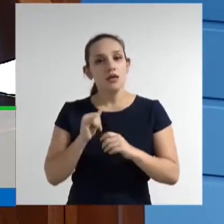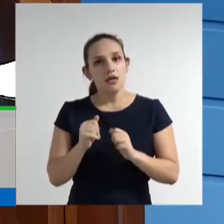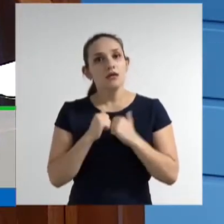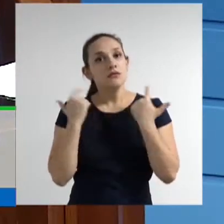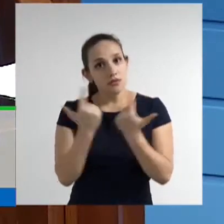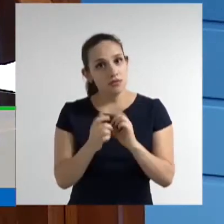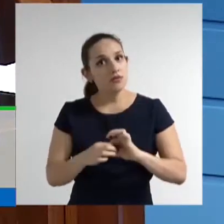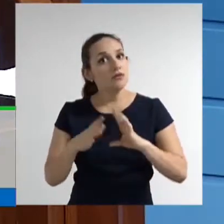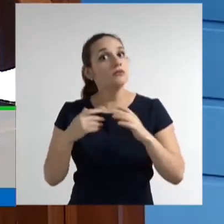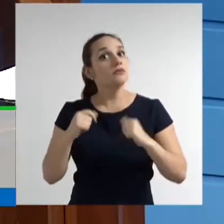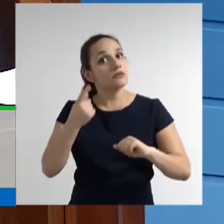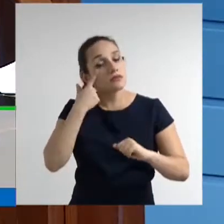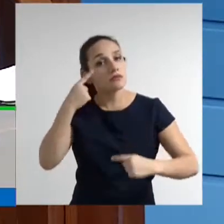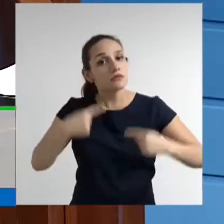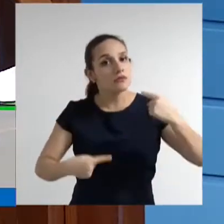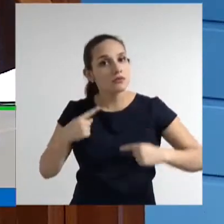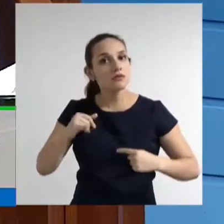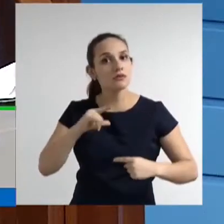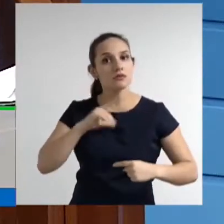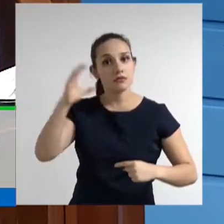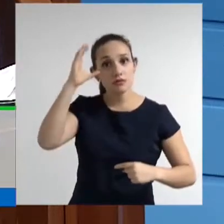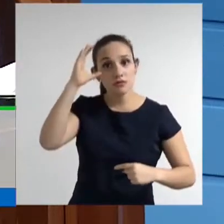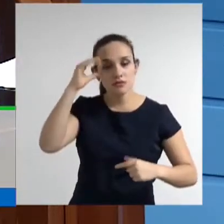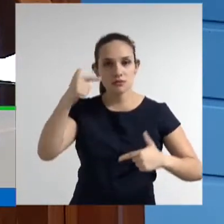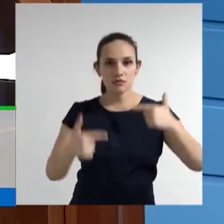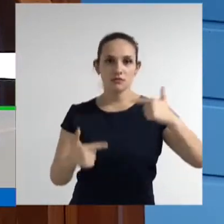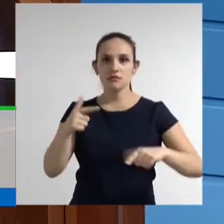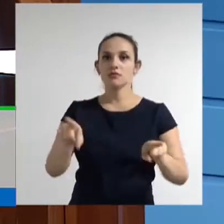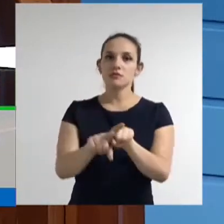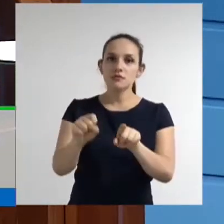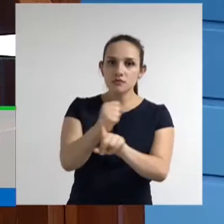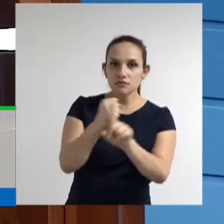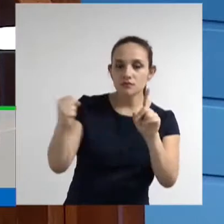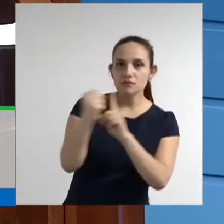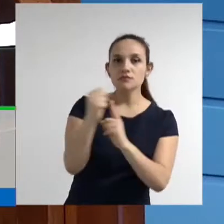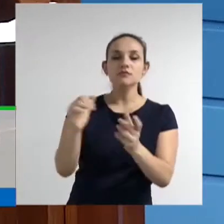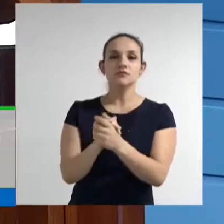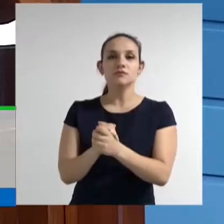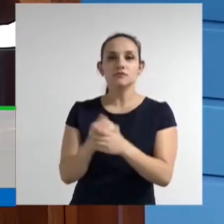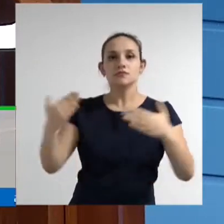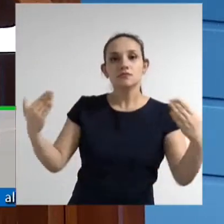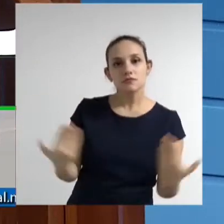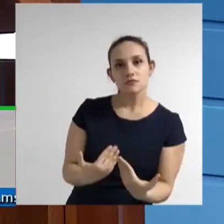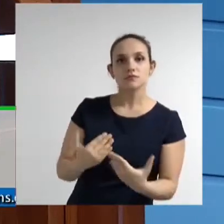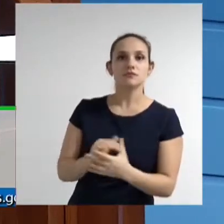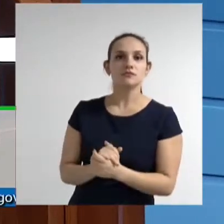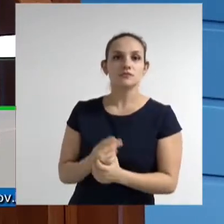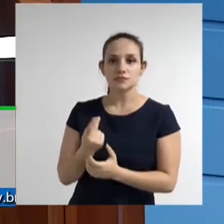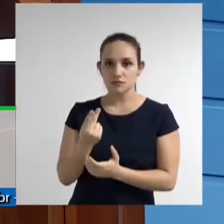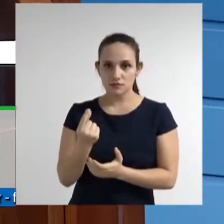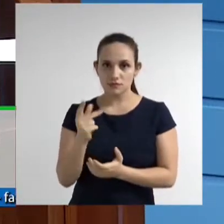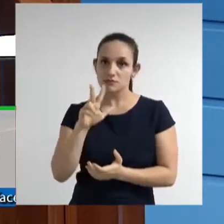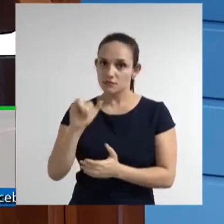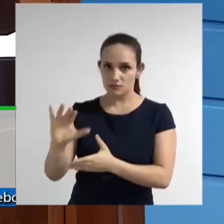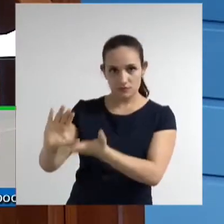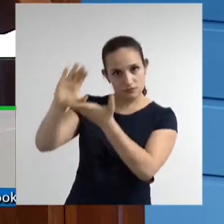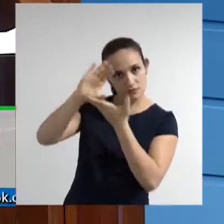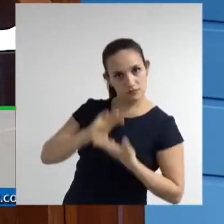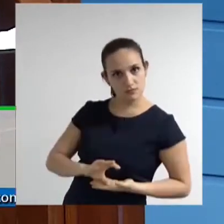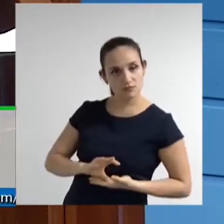debate que nós temos que fazer. A consciência política e social deste recurso que está sendo destinado, e com muita